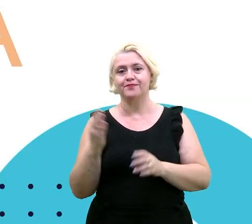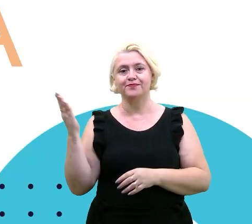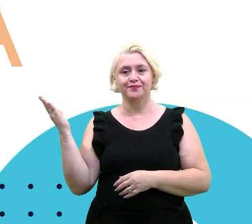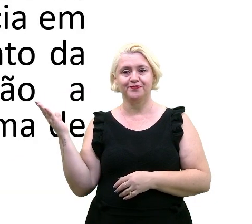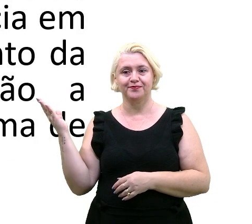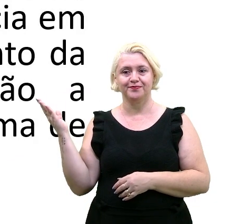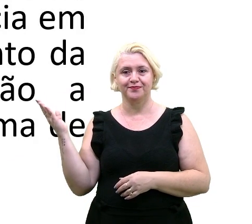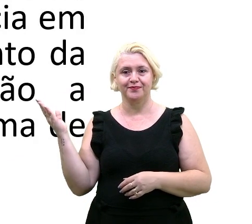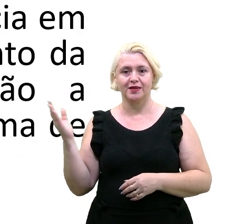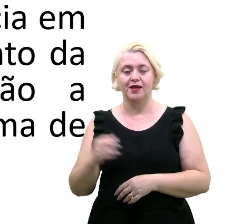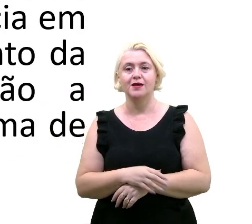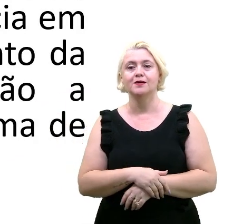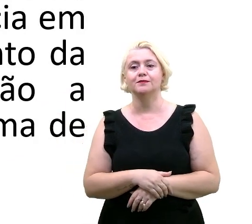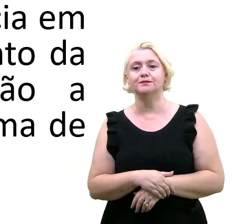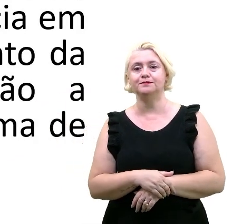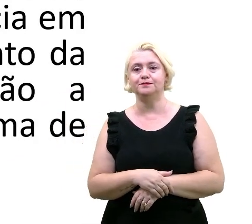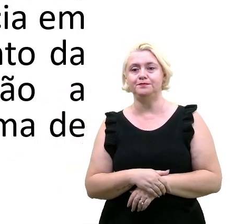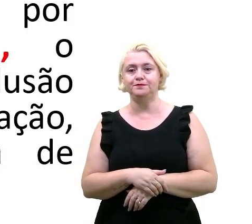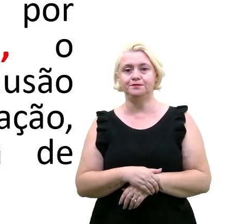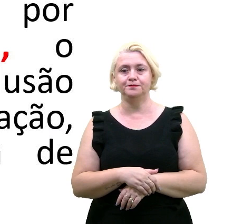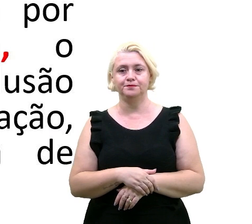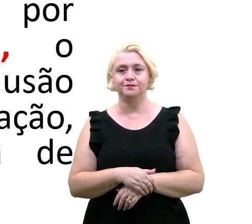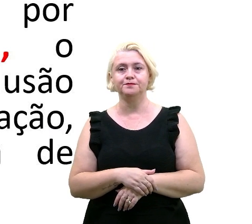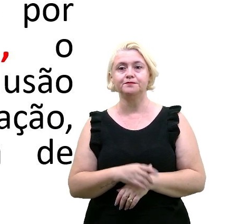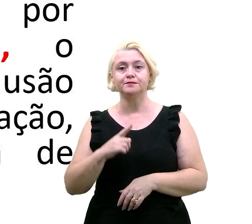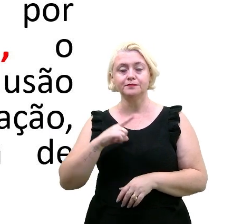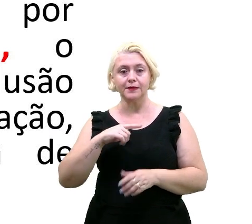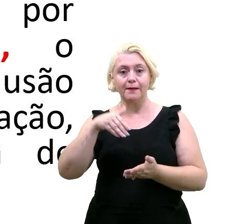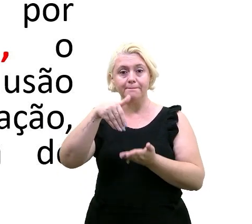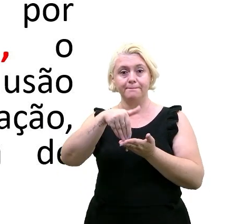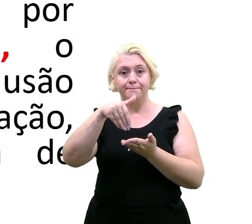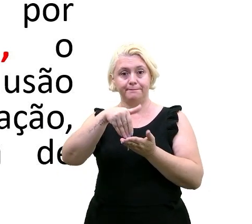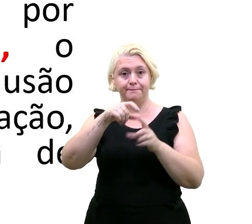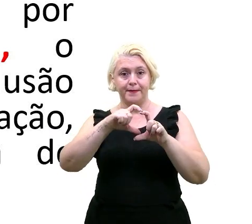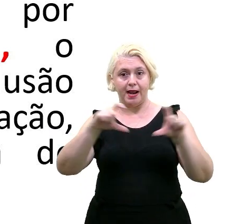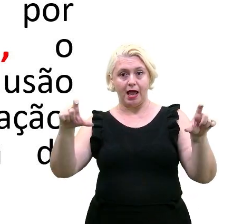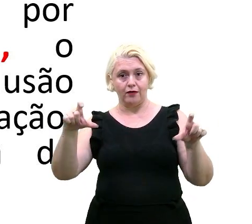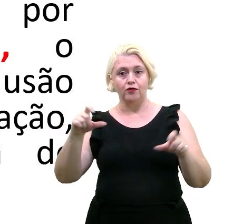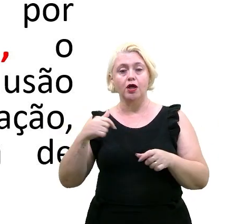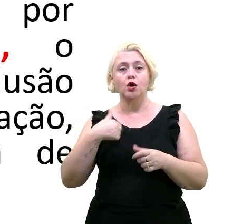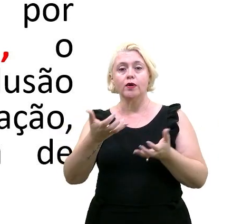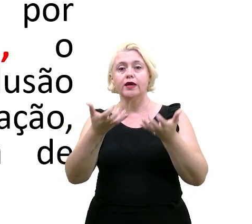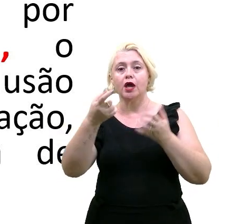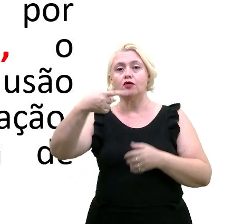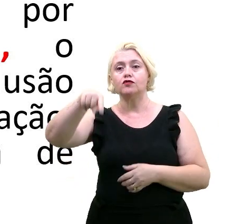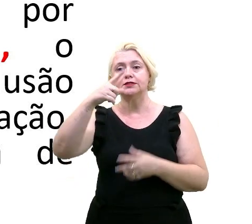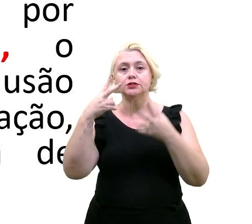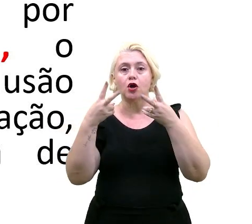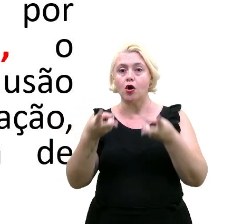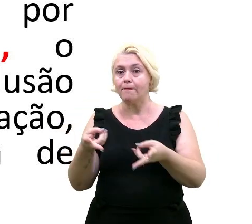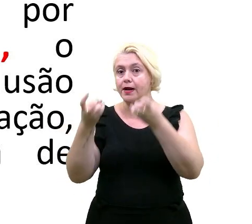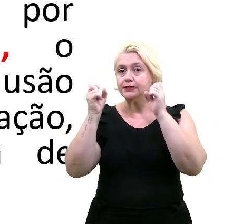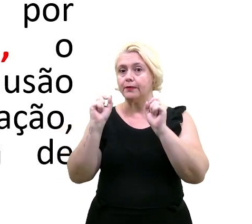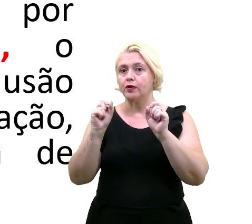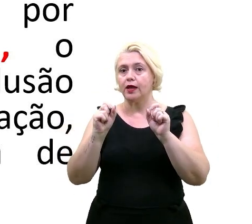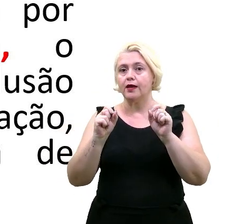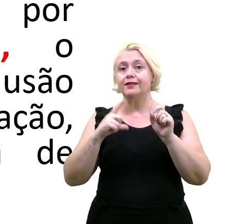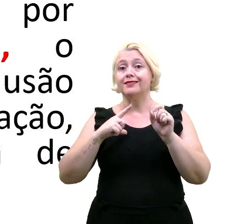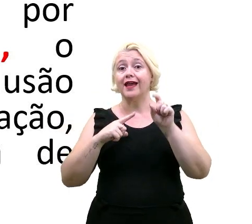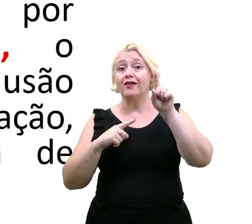fazer aqui nós temos o parágrafo final e eu só quero que vocês observem as